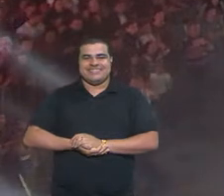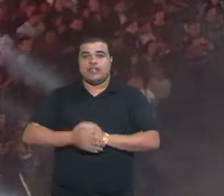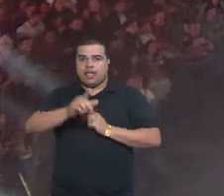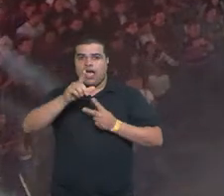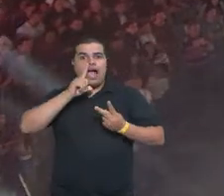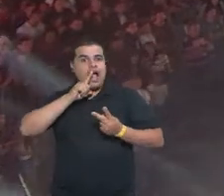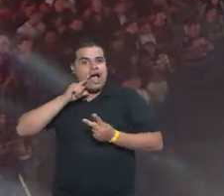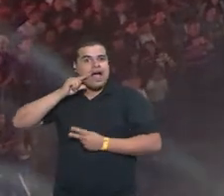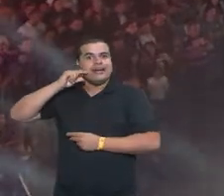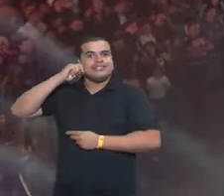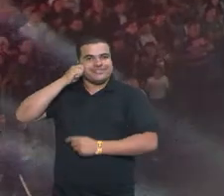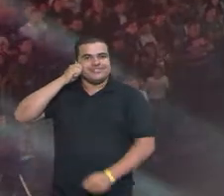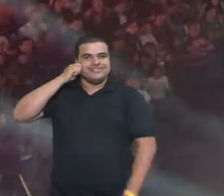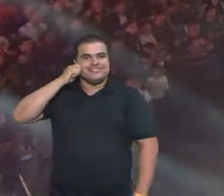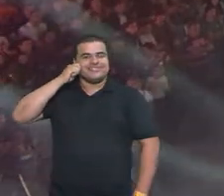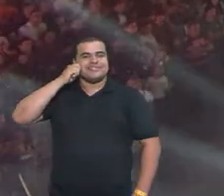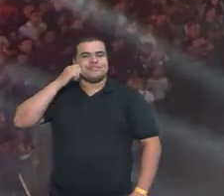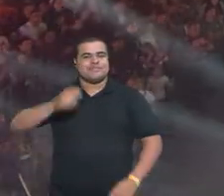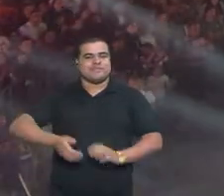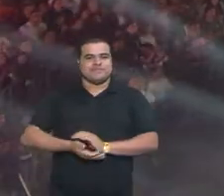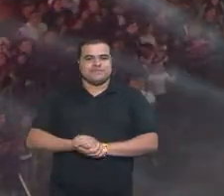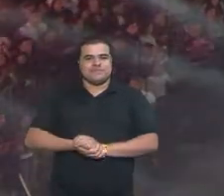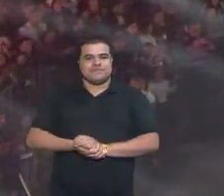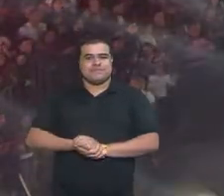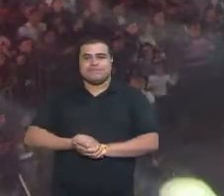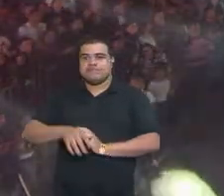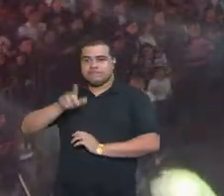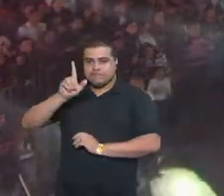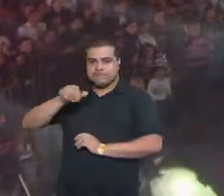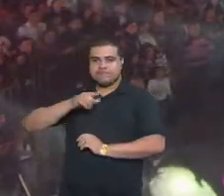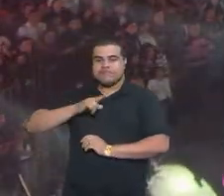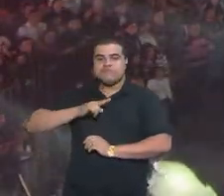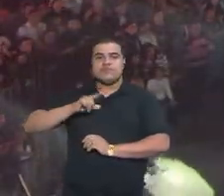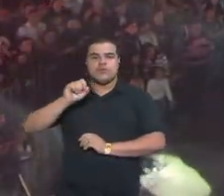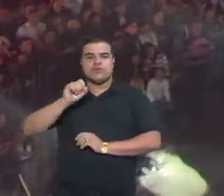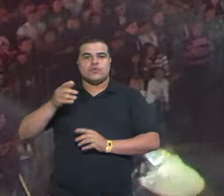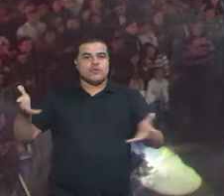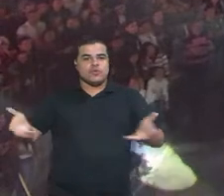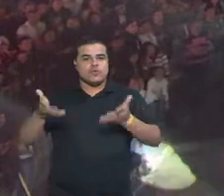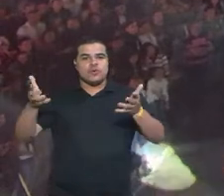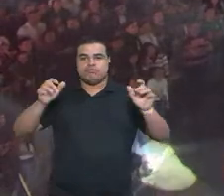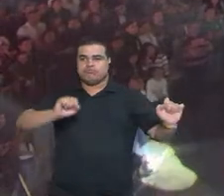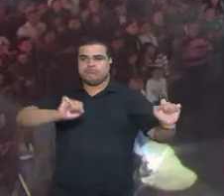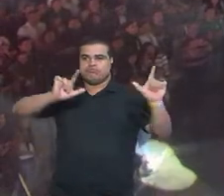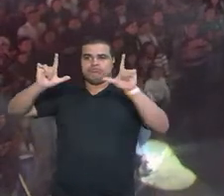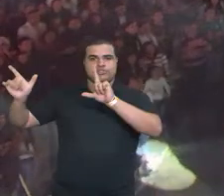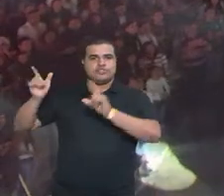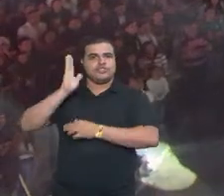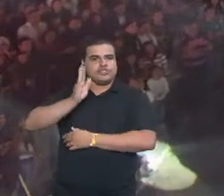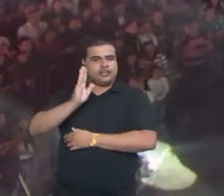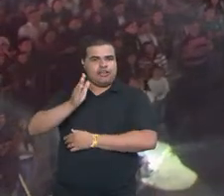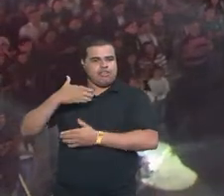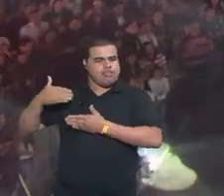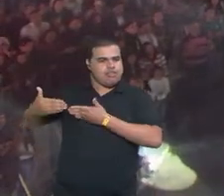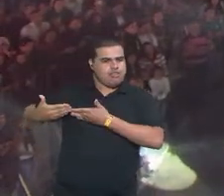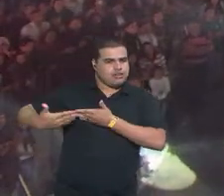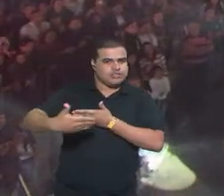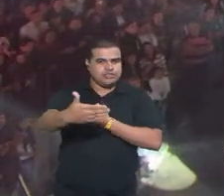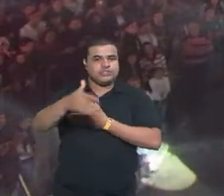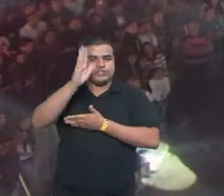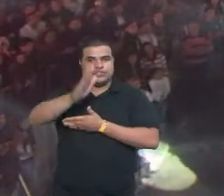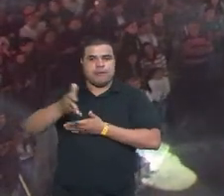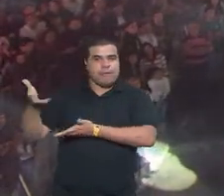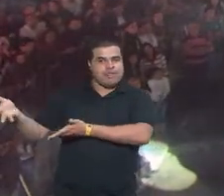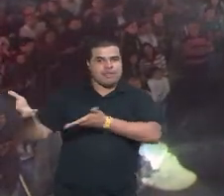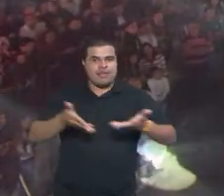Anderson Freire gente Alô Everton Amaral solta os comerciais e a gente já vem de vez para